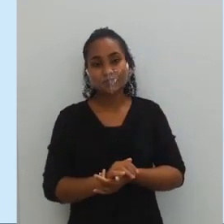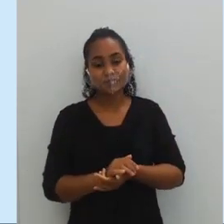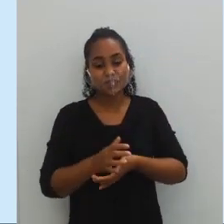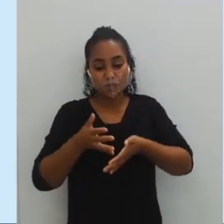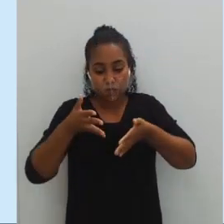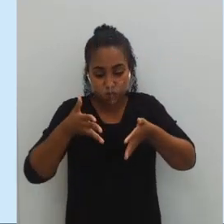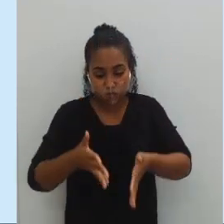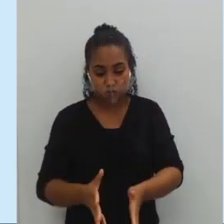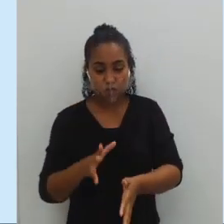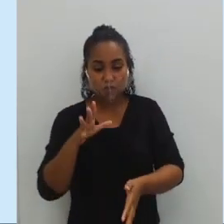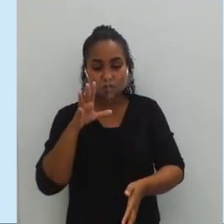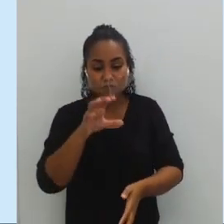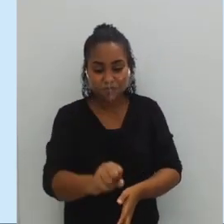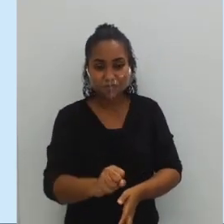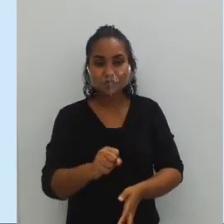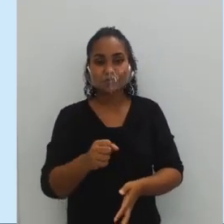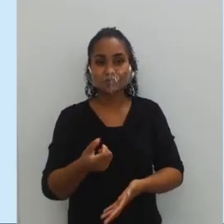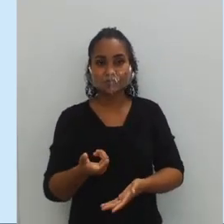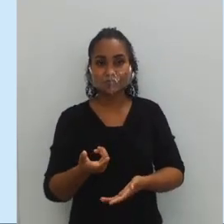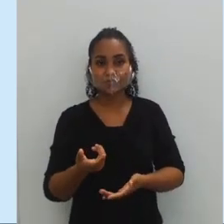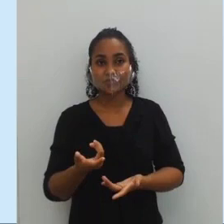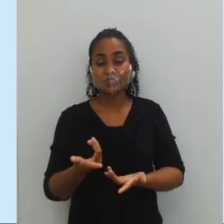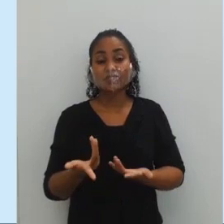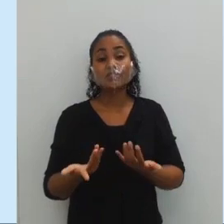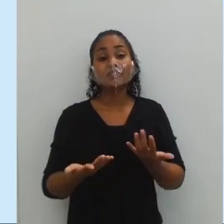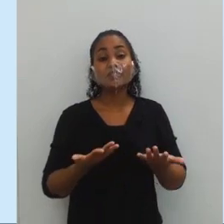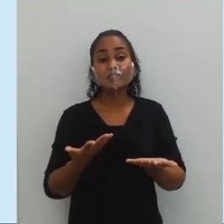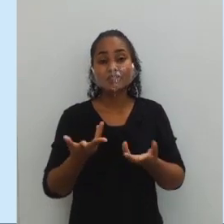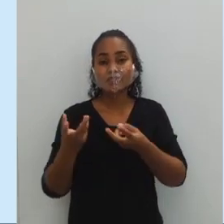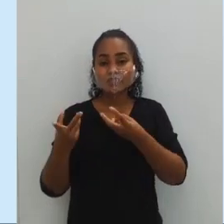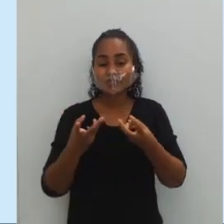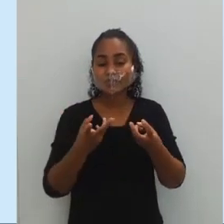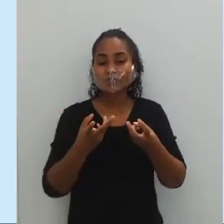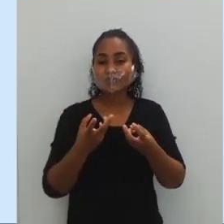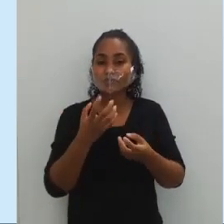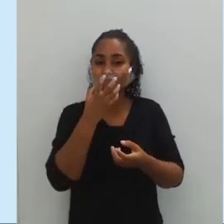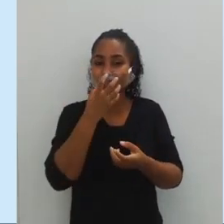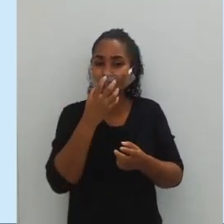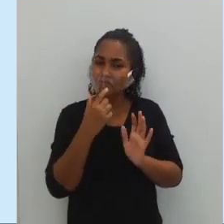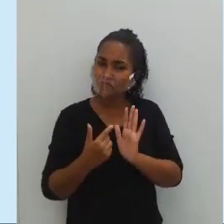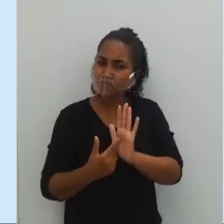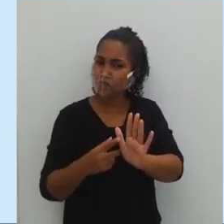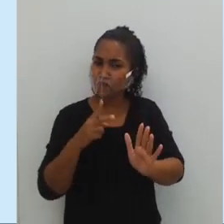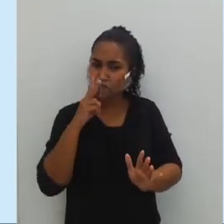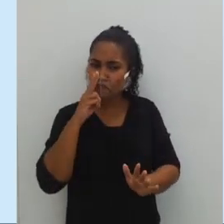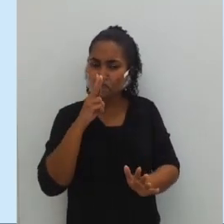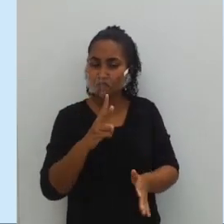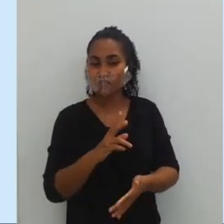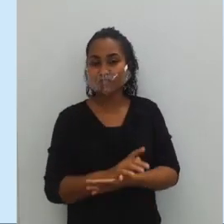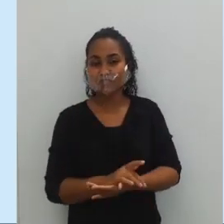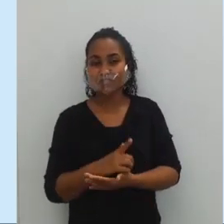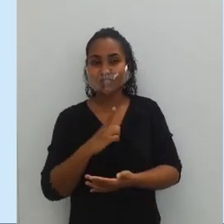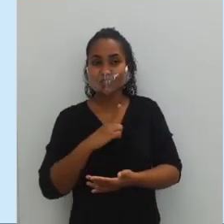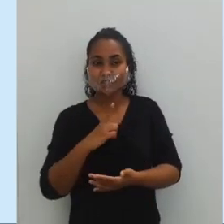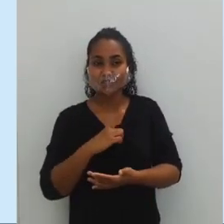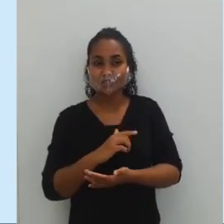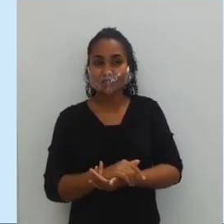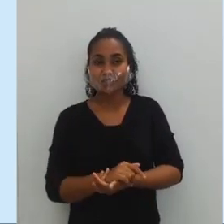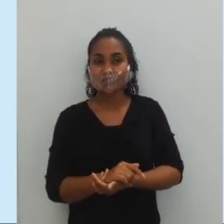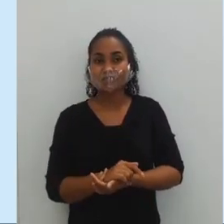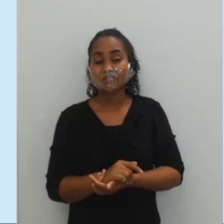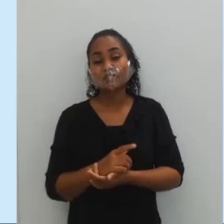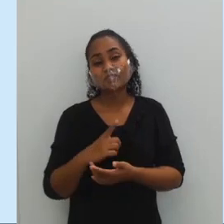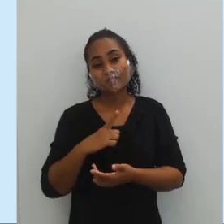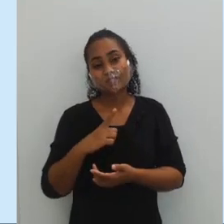muro, mergulhar e pegar alguns objetos no fundo da piscina. Então são cachorros que demonstram muita força,